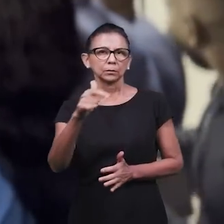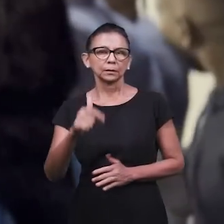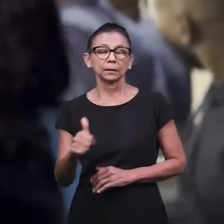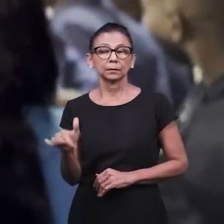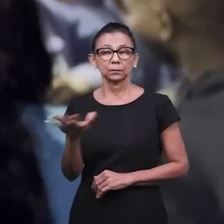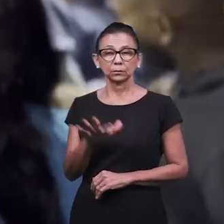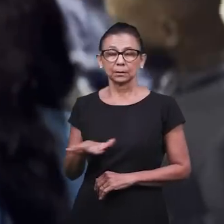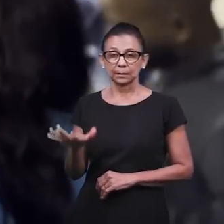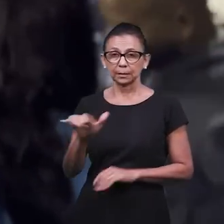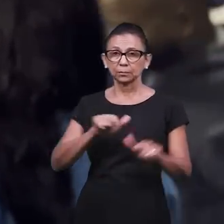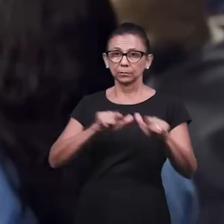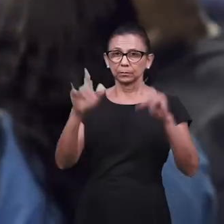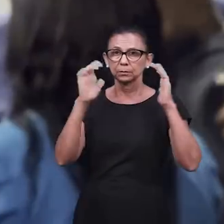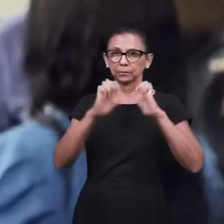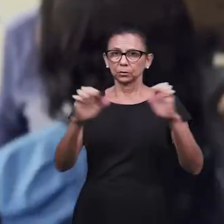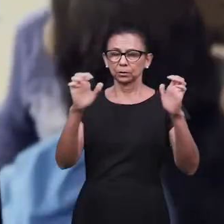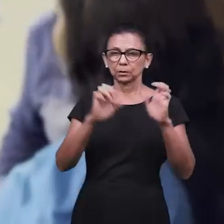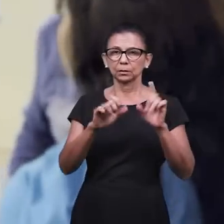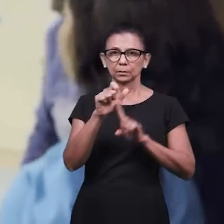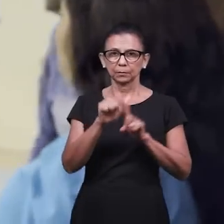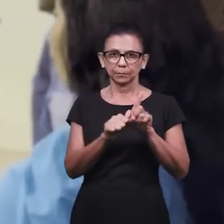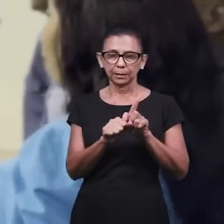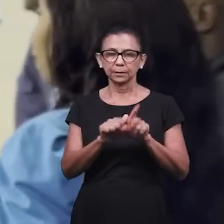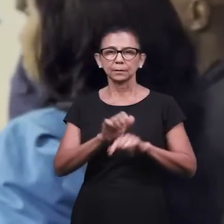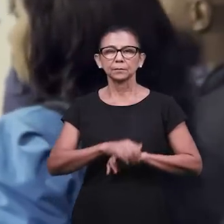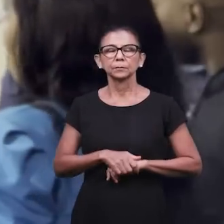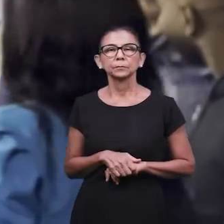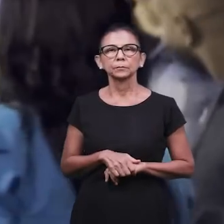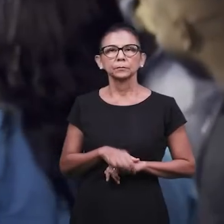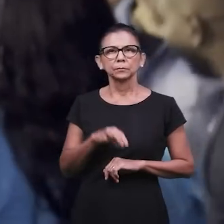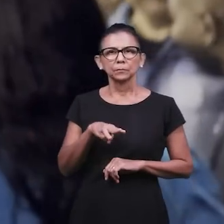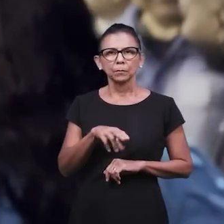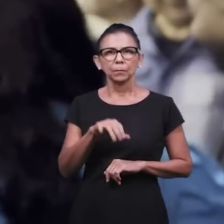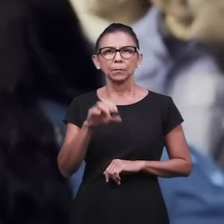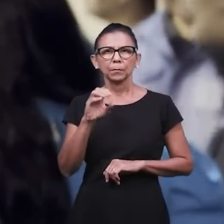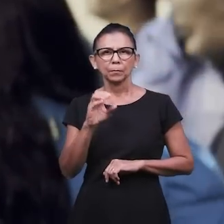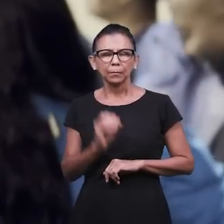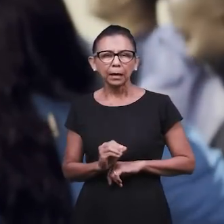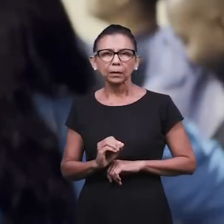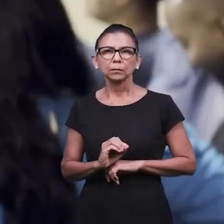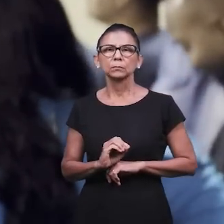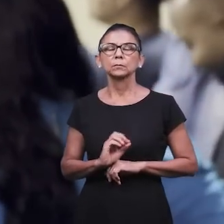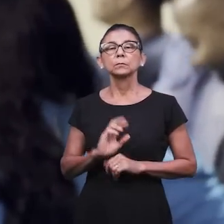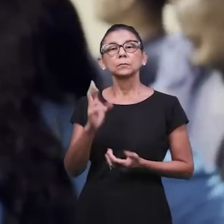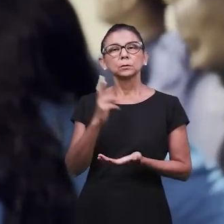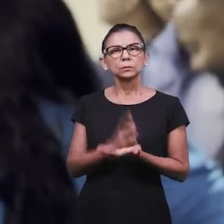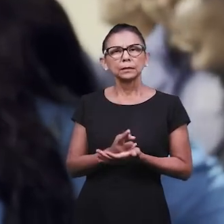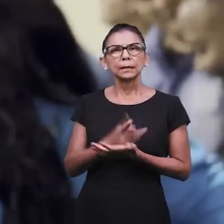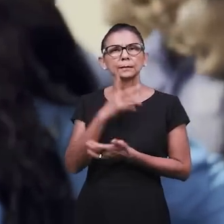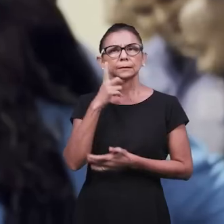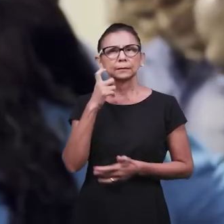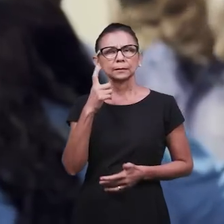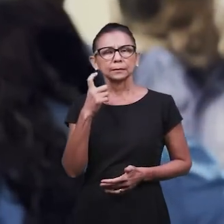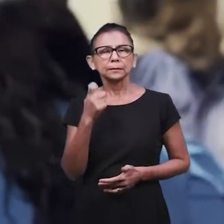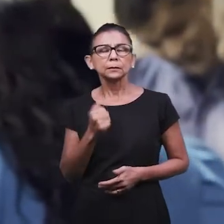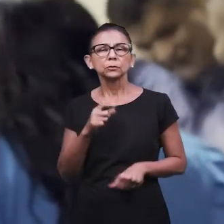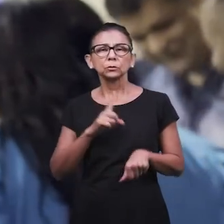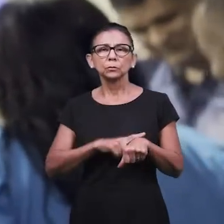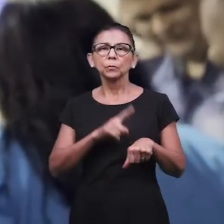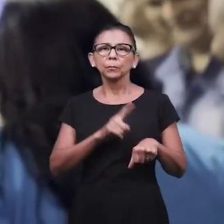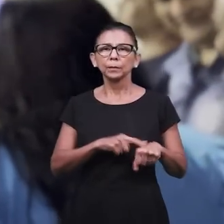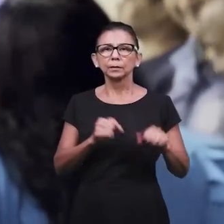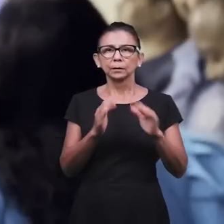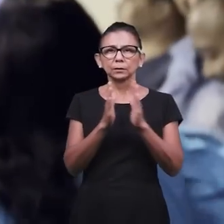bairro e colhemos muitos frutos. É interessante que quando buscávamos por esse trabalho, logo pela madrugada, o Senhor